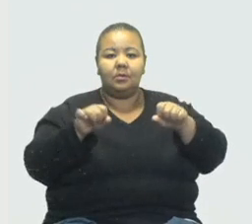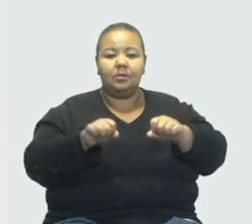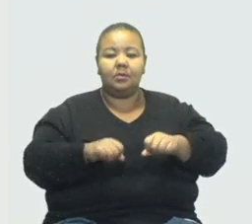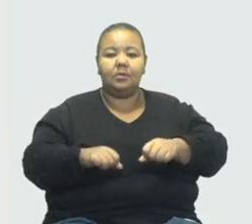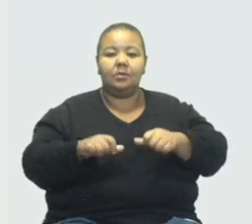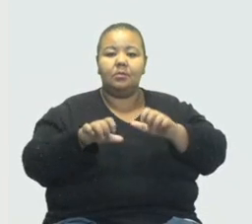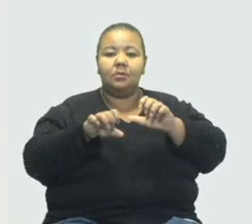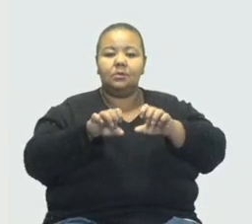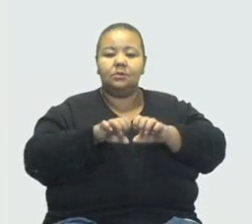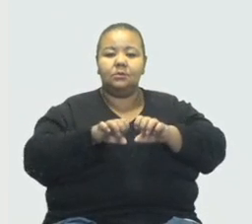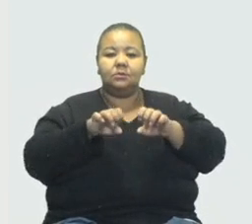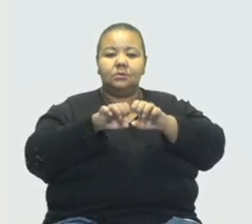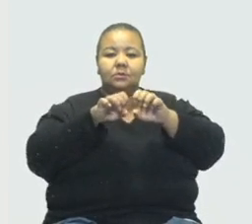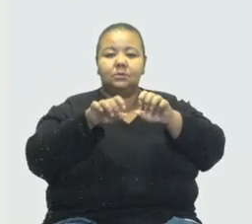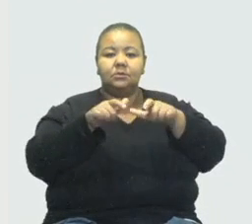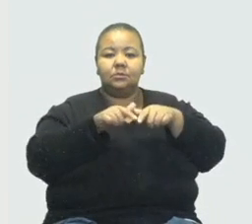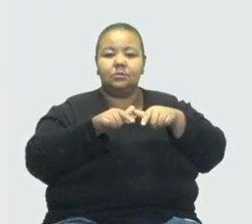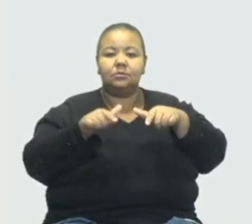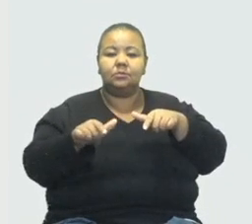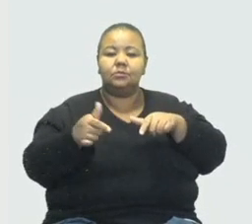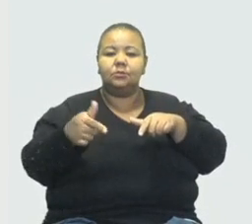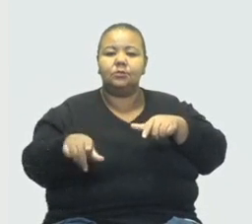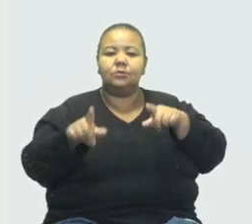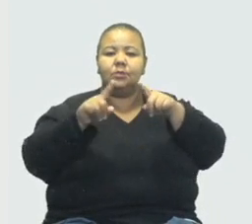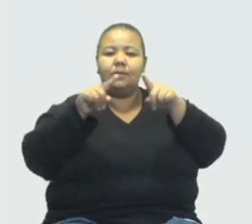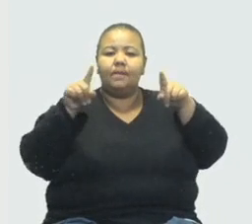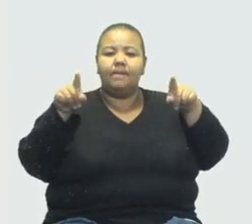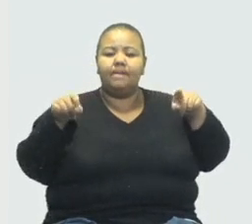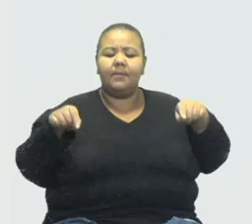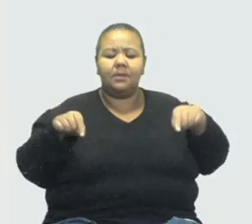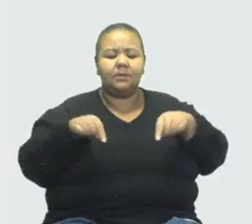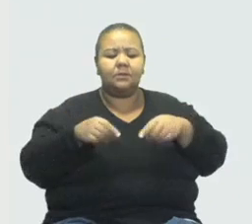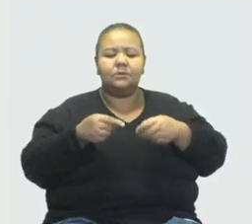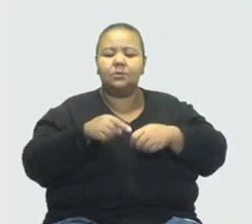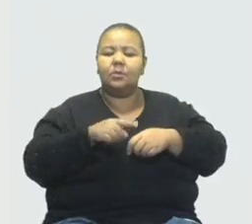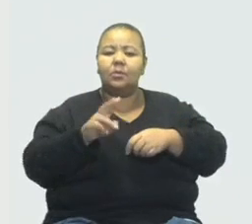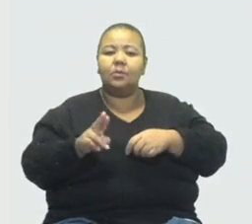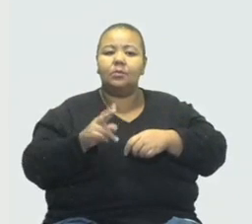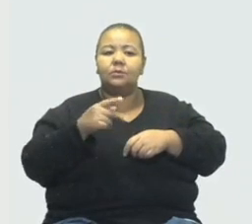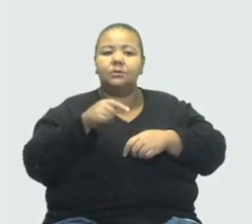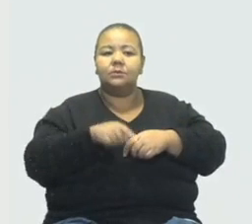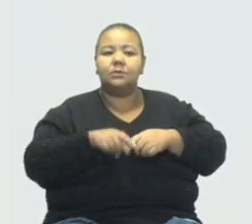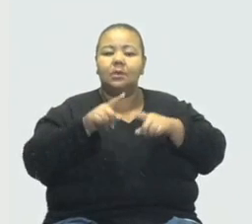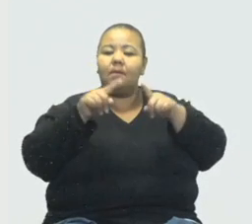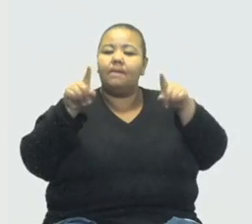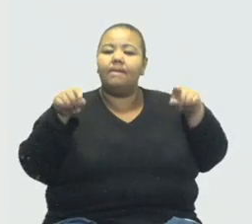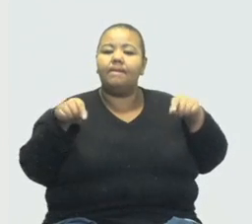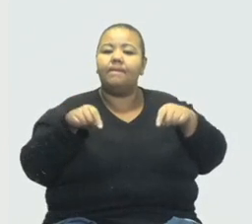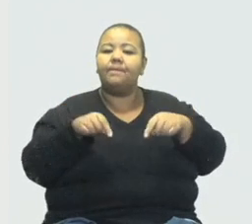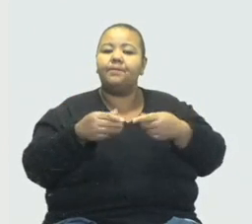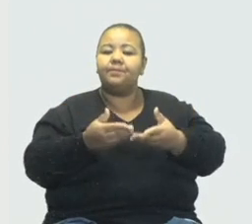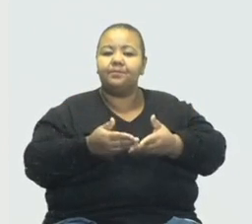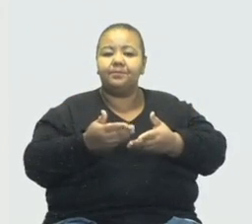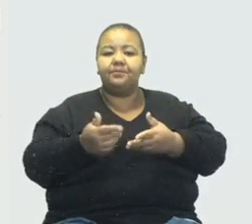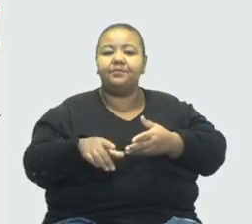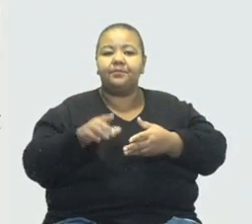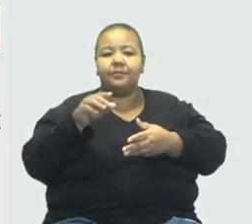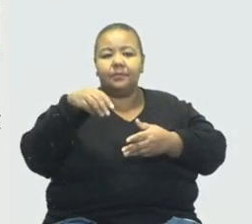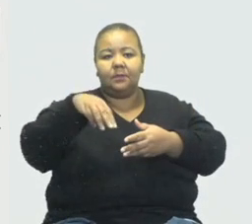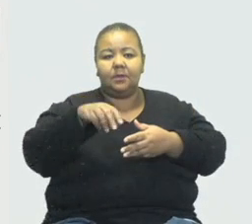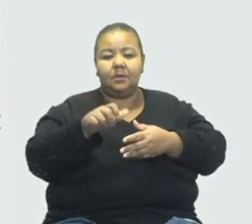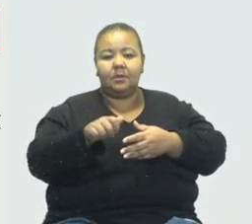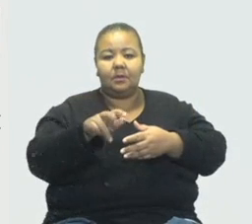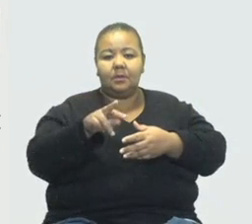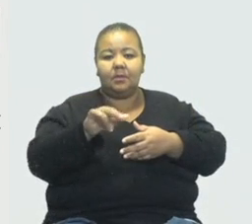equações lineares. Mas e as matrizes? Como eu vou usar uma matriz quando eu vou usar este conceito? A matriz, uma